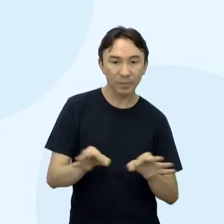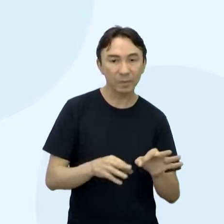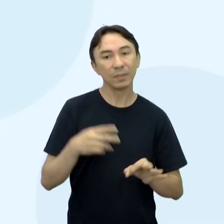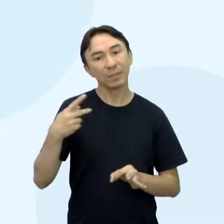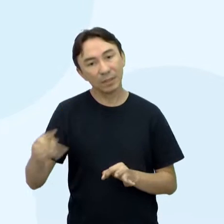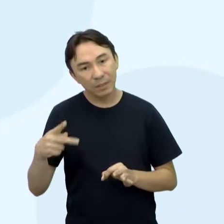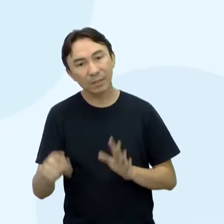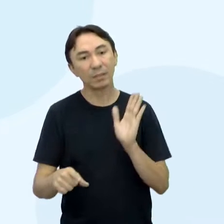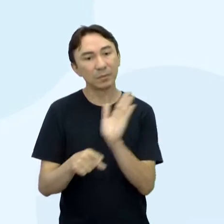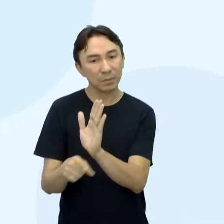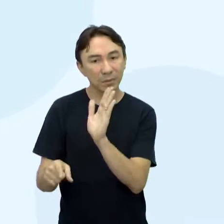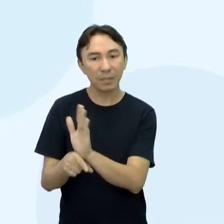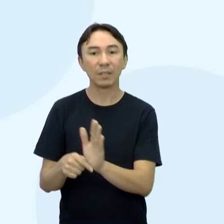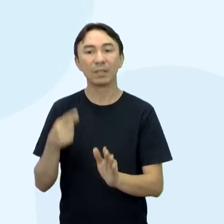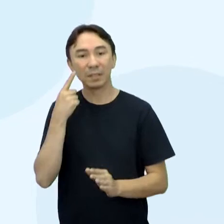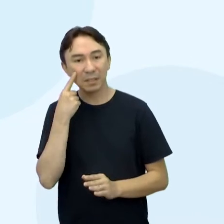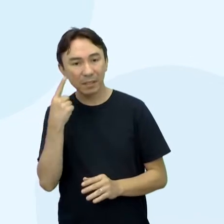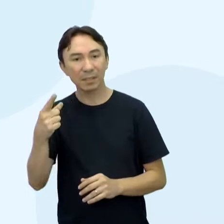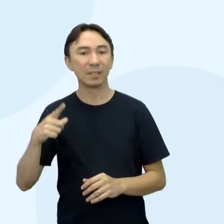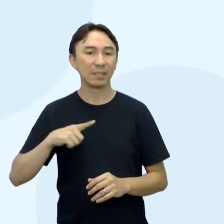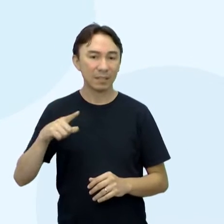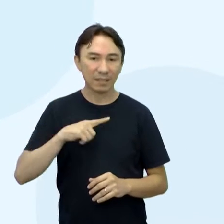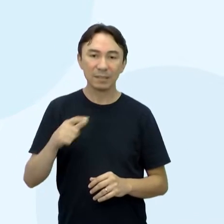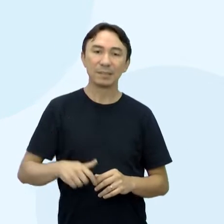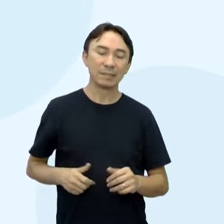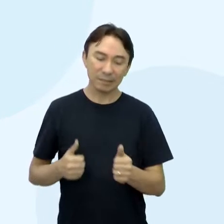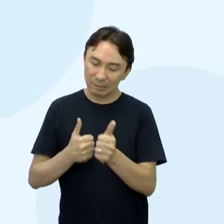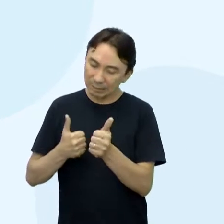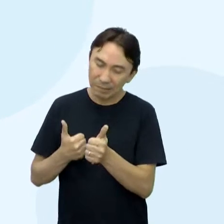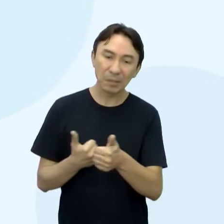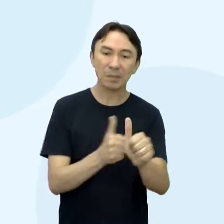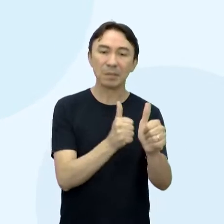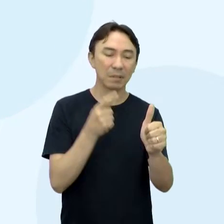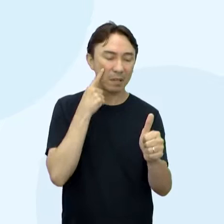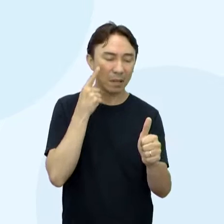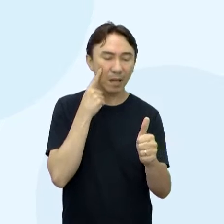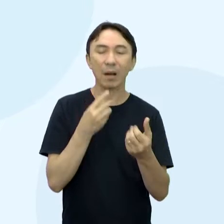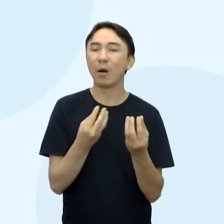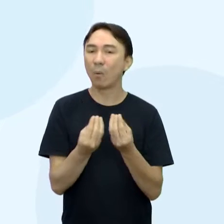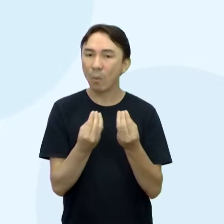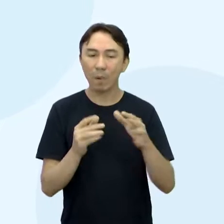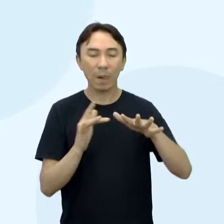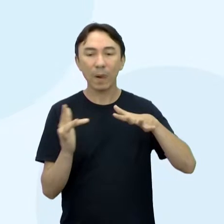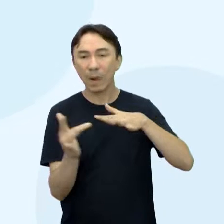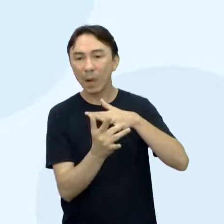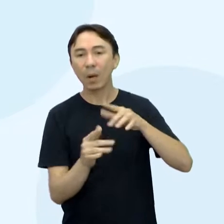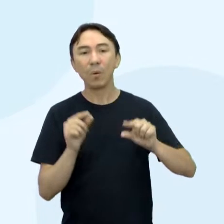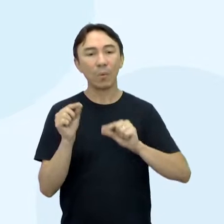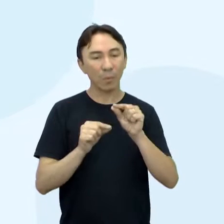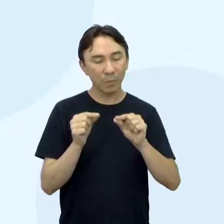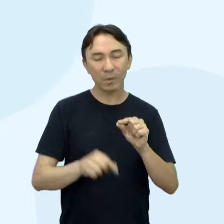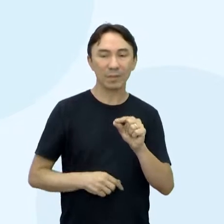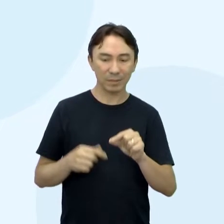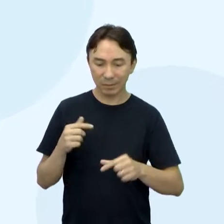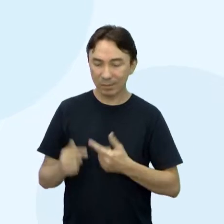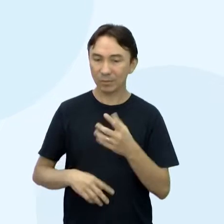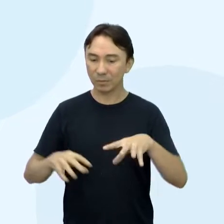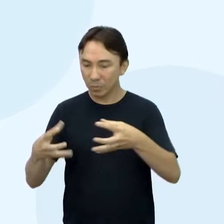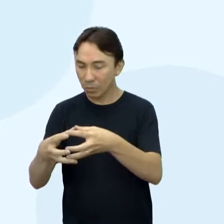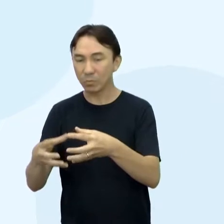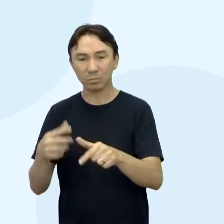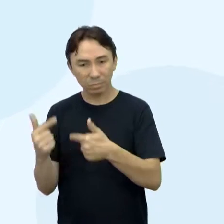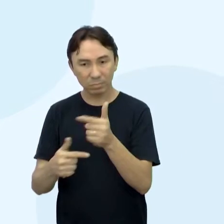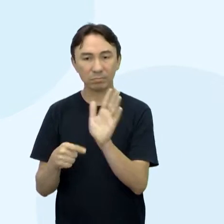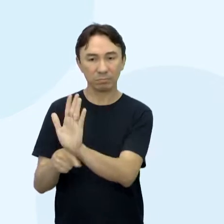em grupos de trabalho. Utilizar perguntas norteadoras para o encaminhamento das reflexões